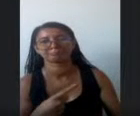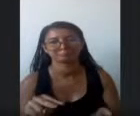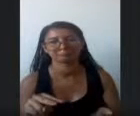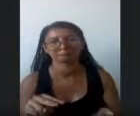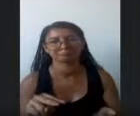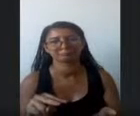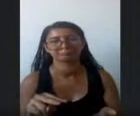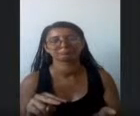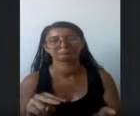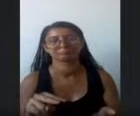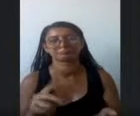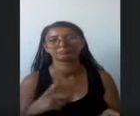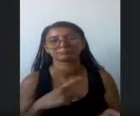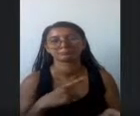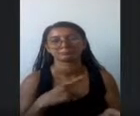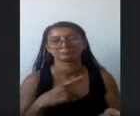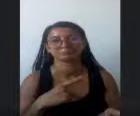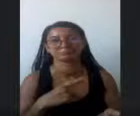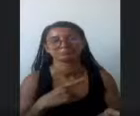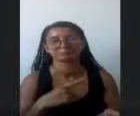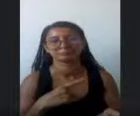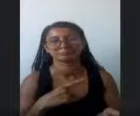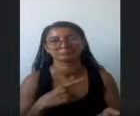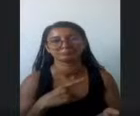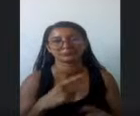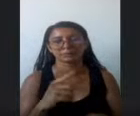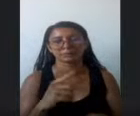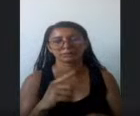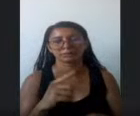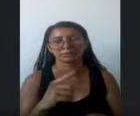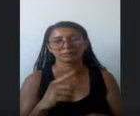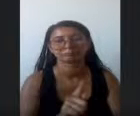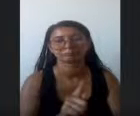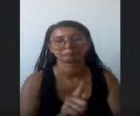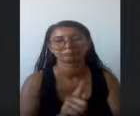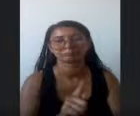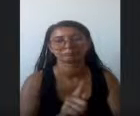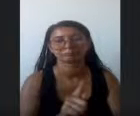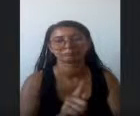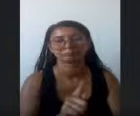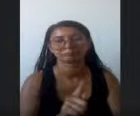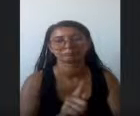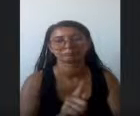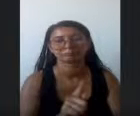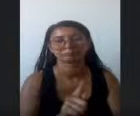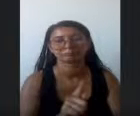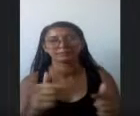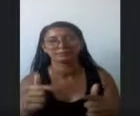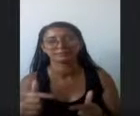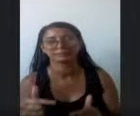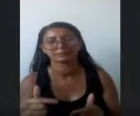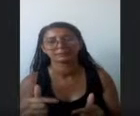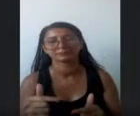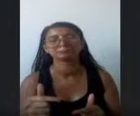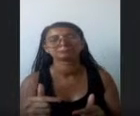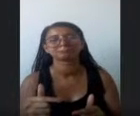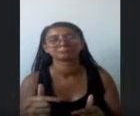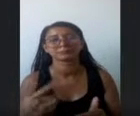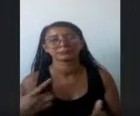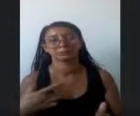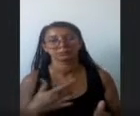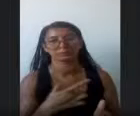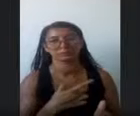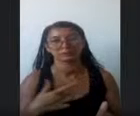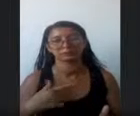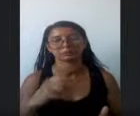realmente a gestão, os técnicos, os trabalhadores que trabalham no SUS Paraíba, né, vamos dizer assim, no